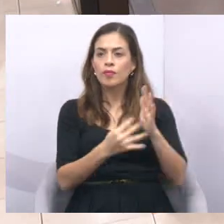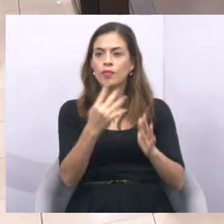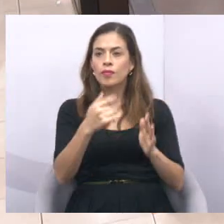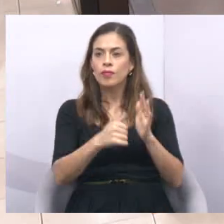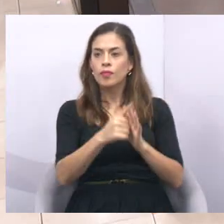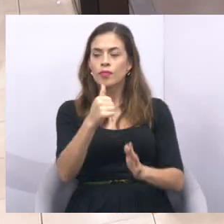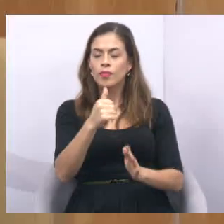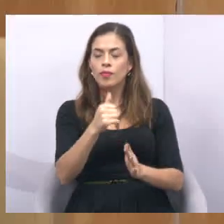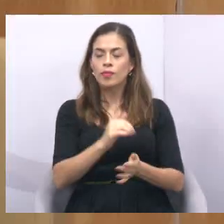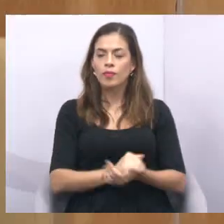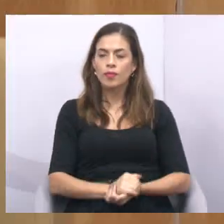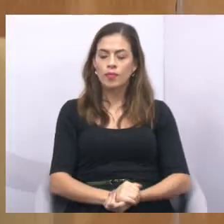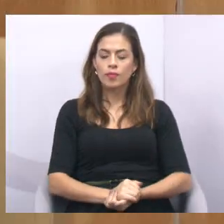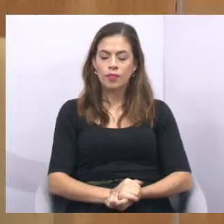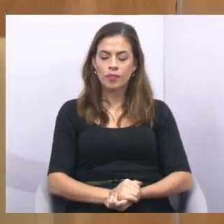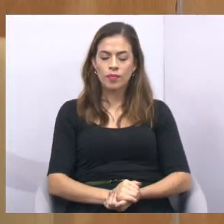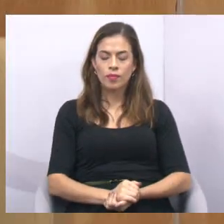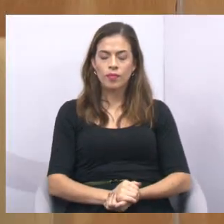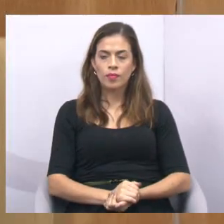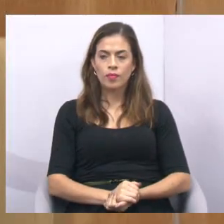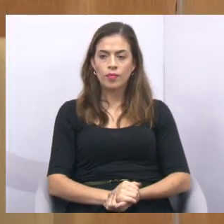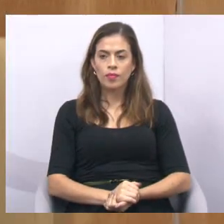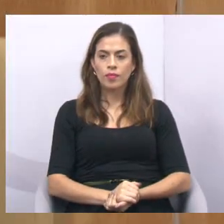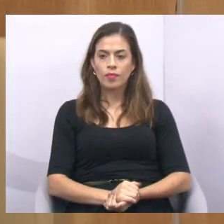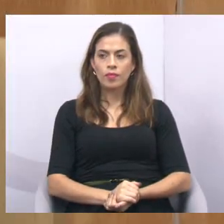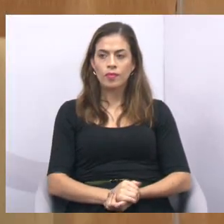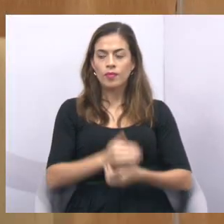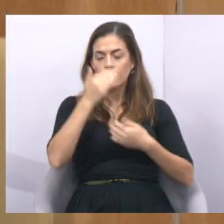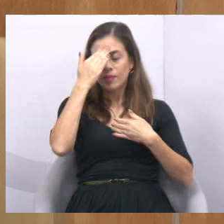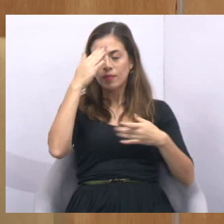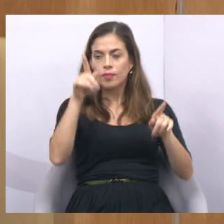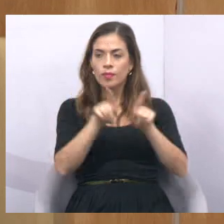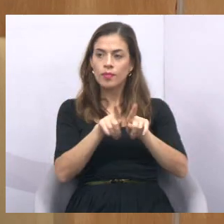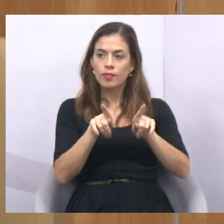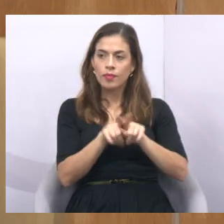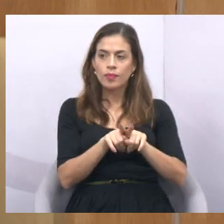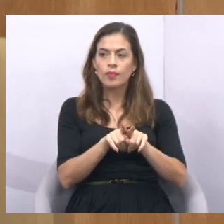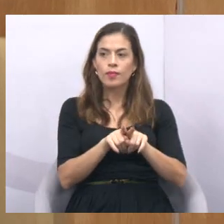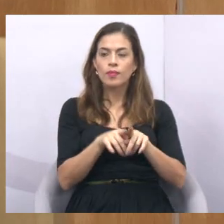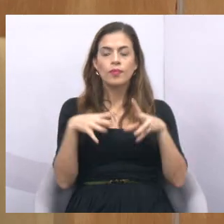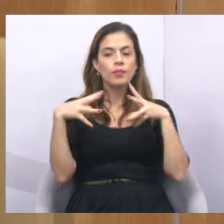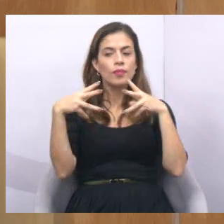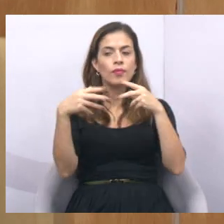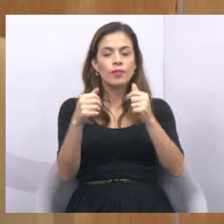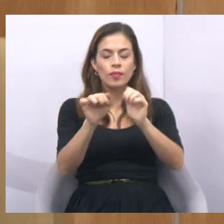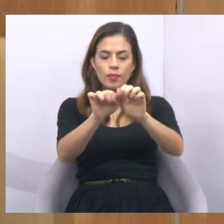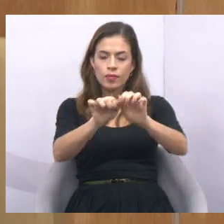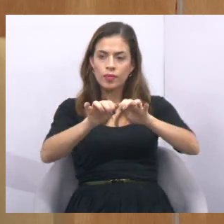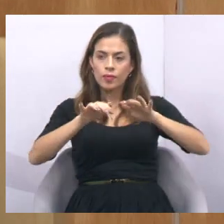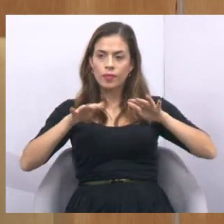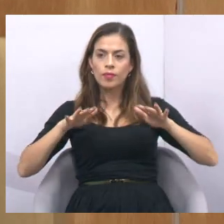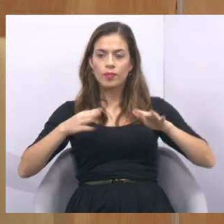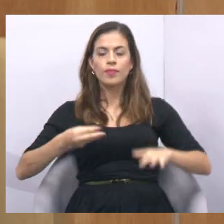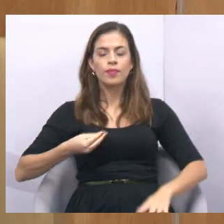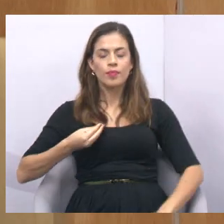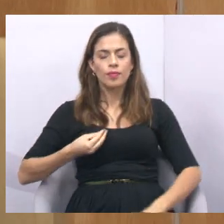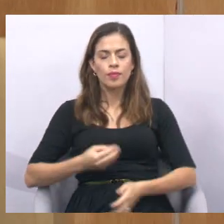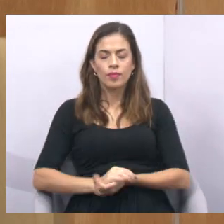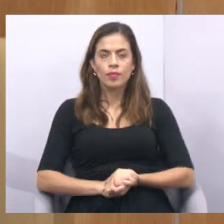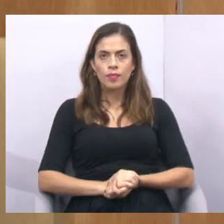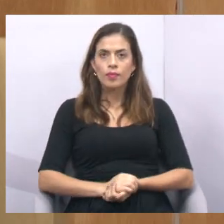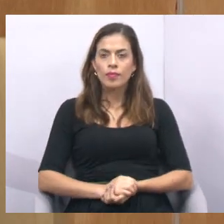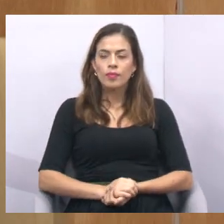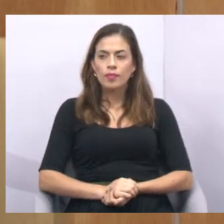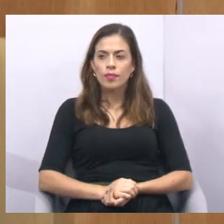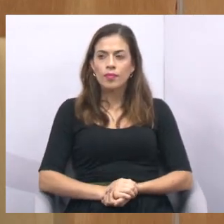Municipal do Interior. E agradecemos aqui, é claro, a presença de todos os demais neste plenário. Sobre este